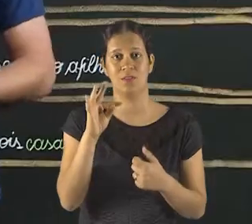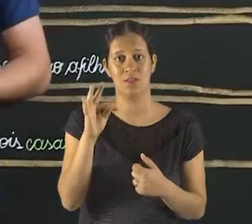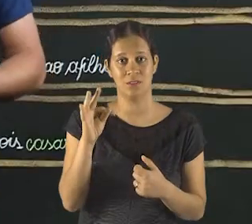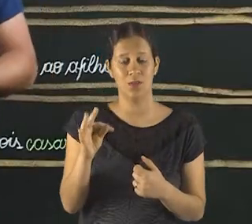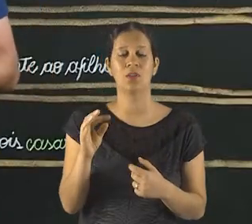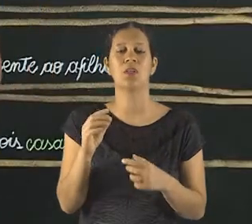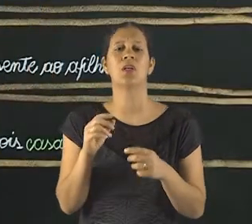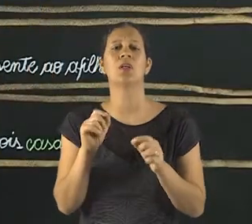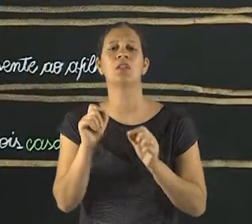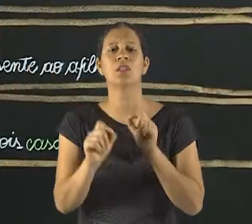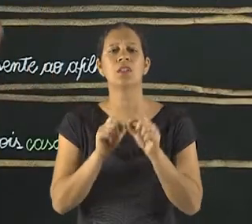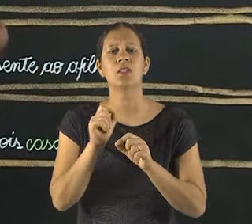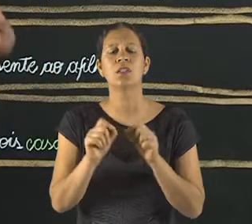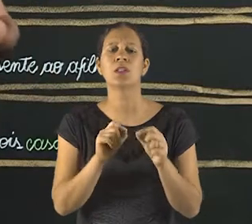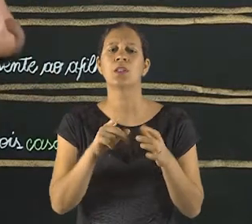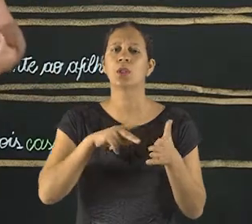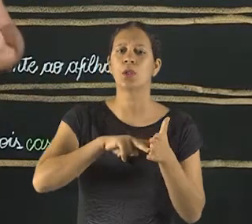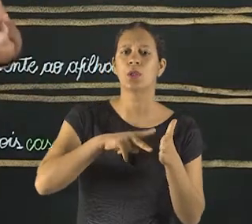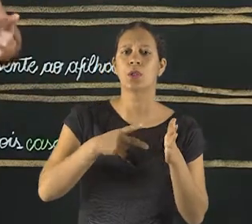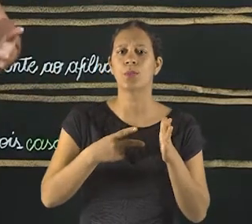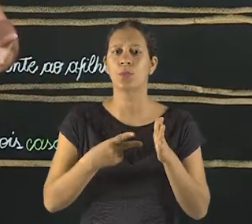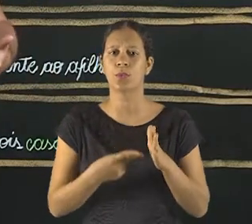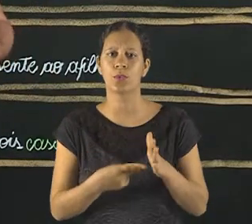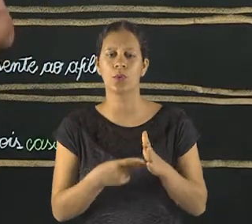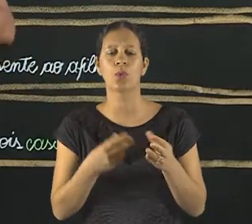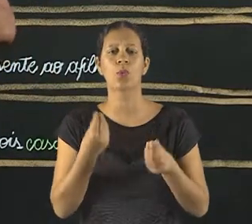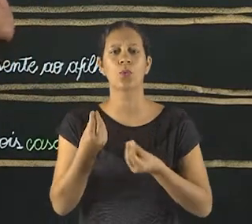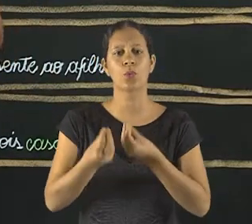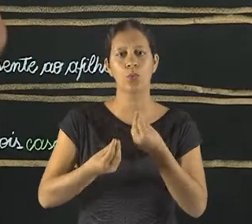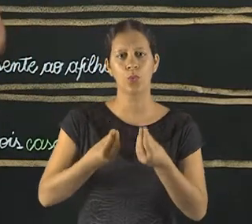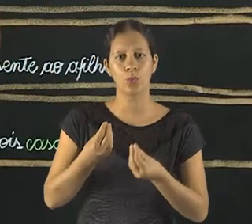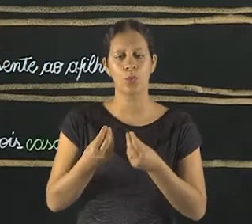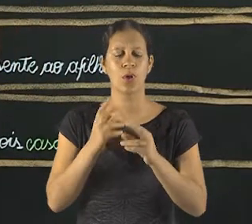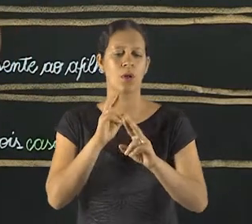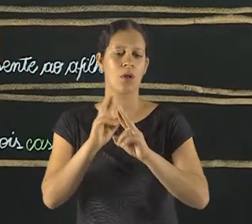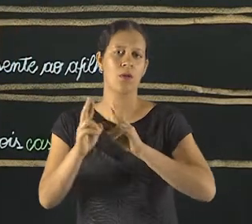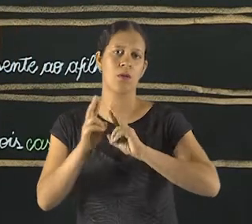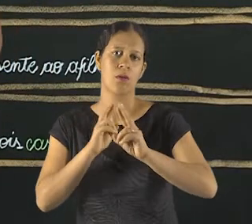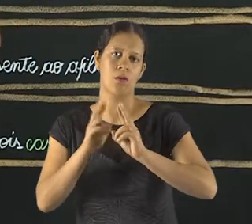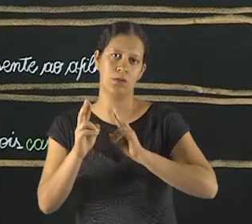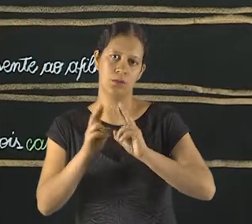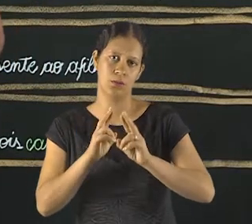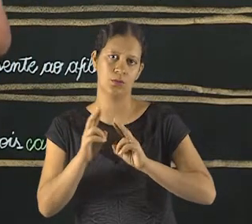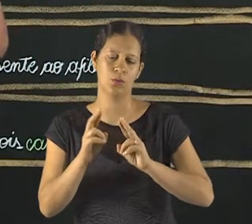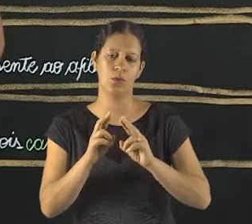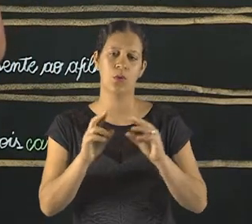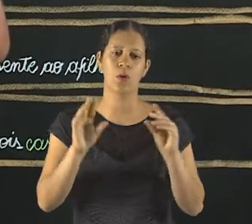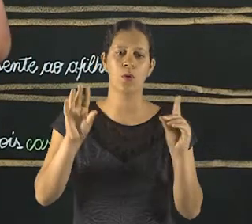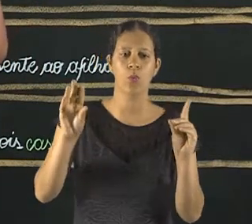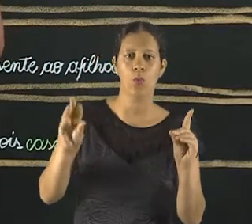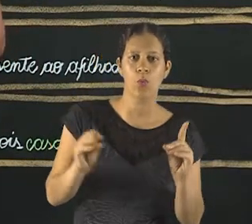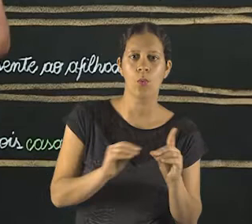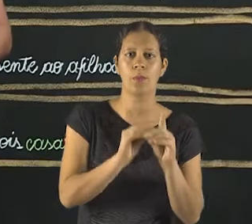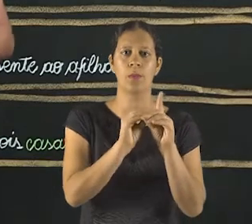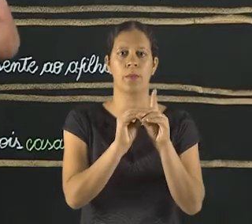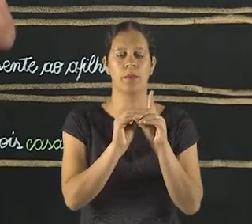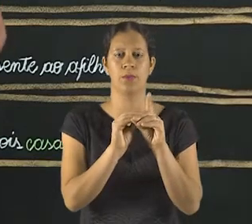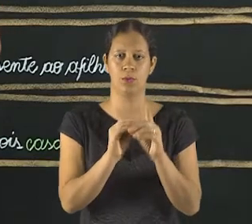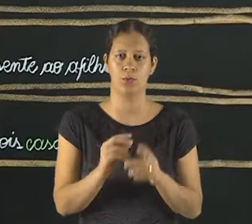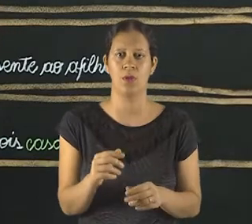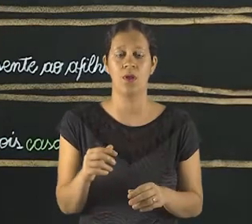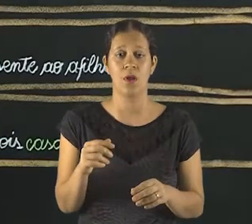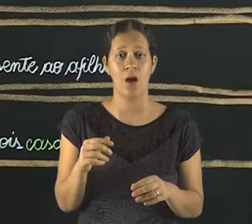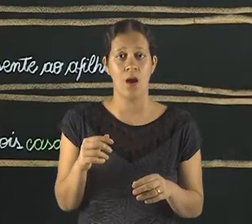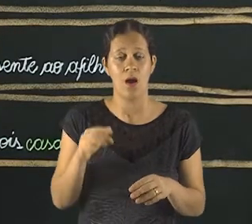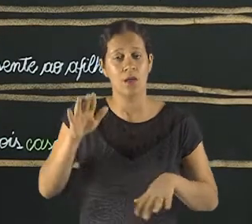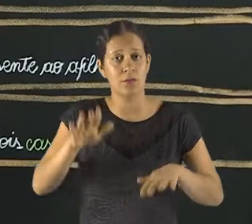transitividade verbal, a gente está falando sobre de que tipo de verbo é esse verbo e como ele se relaciona com o seu complemento. Alguns nem